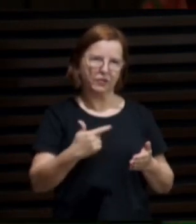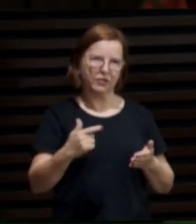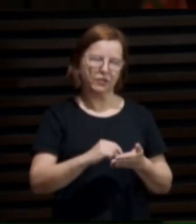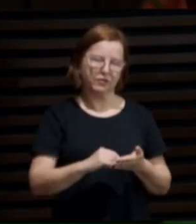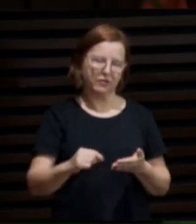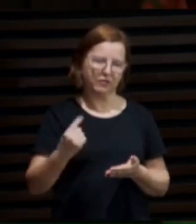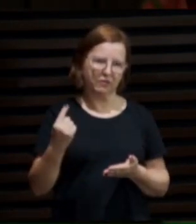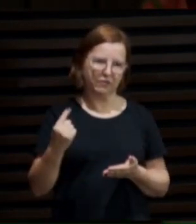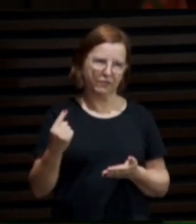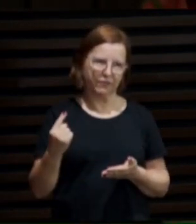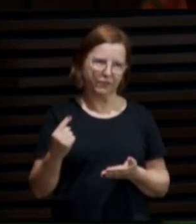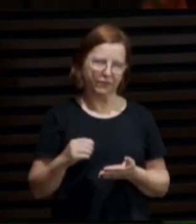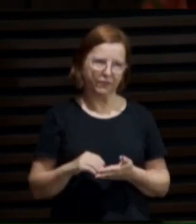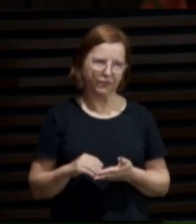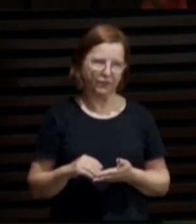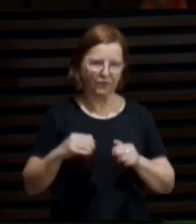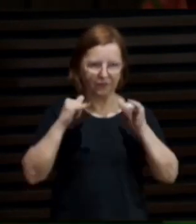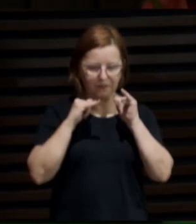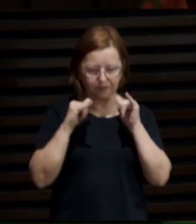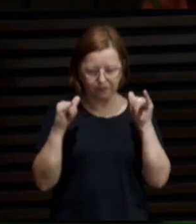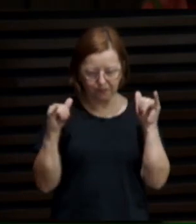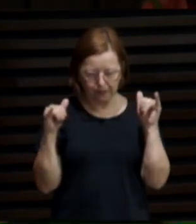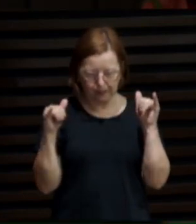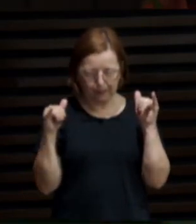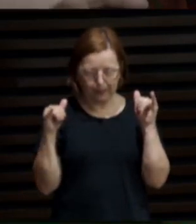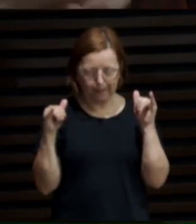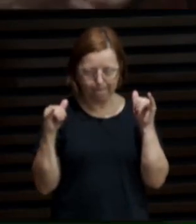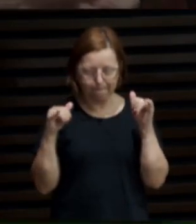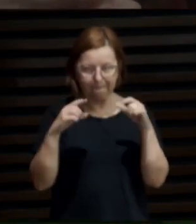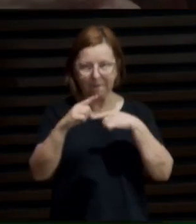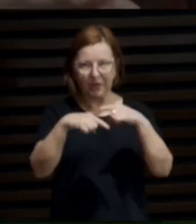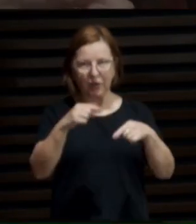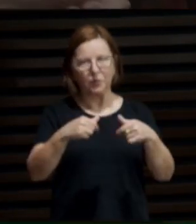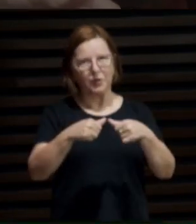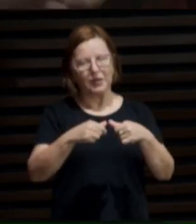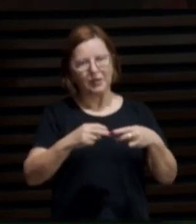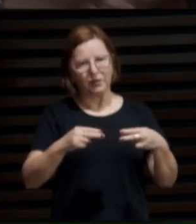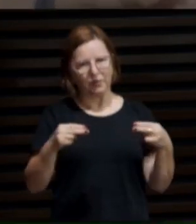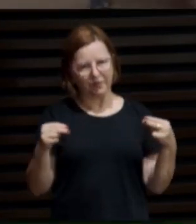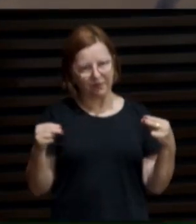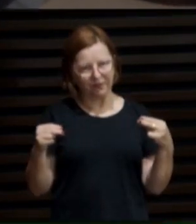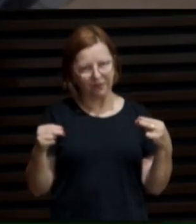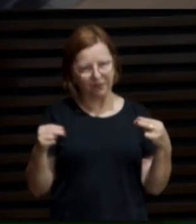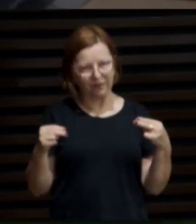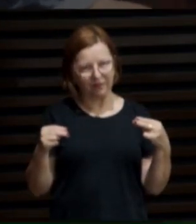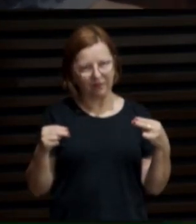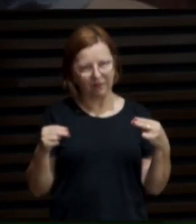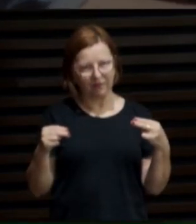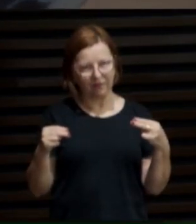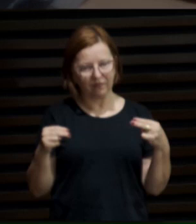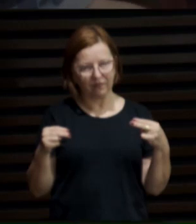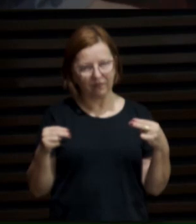de Gênesis, que diz assim: depois dessas coisas, pôs Deus